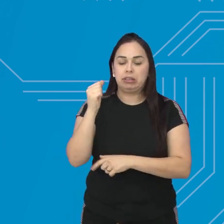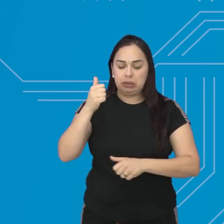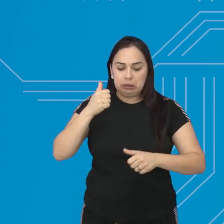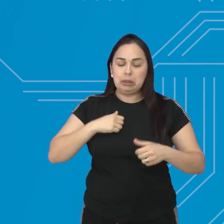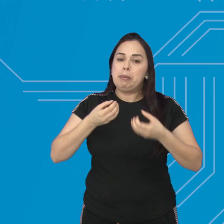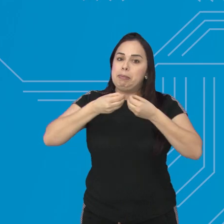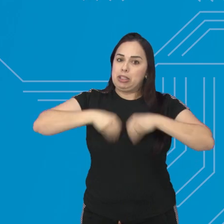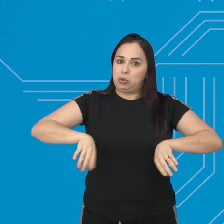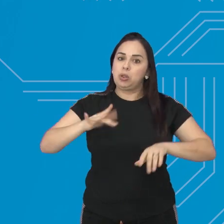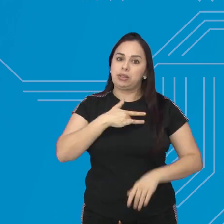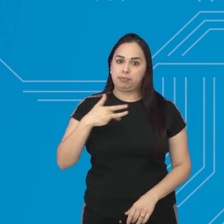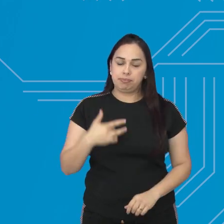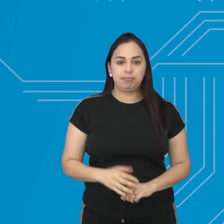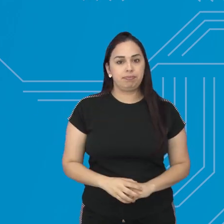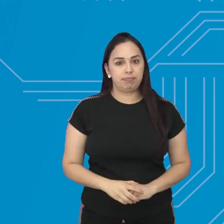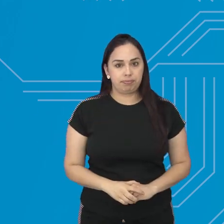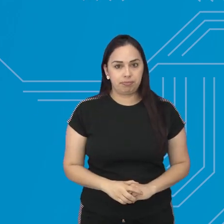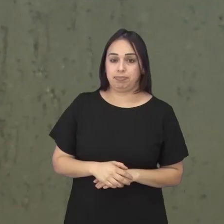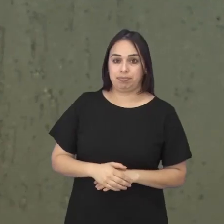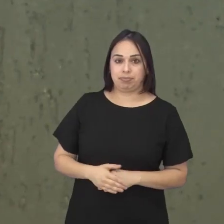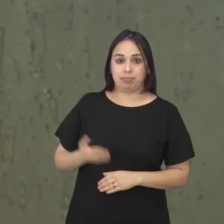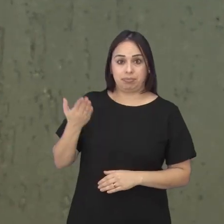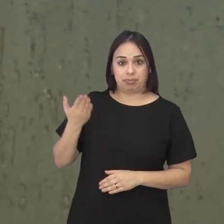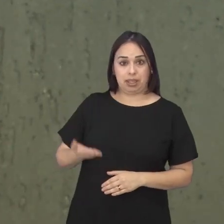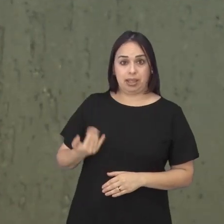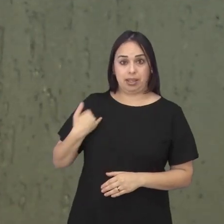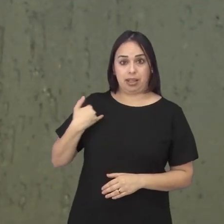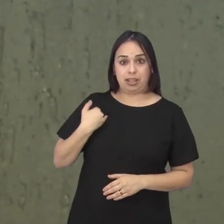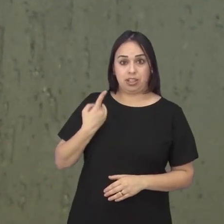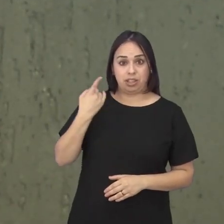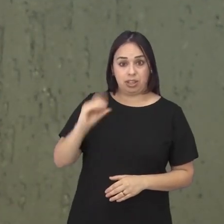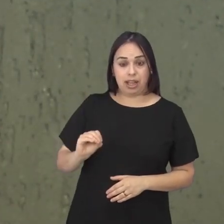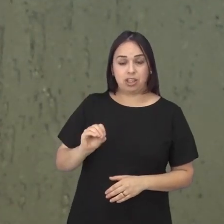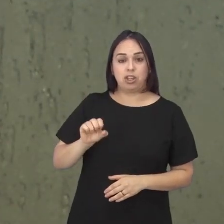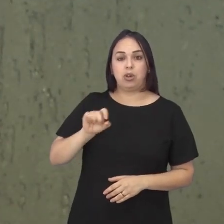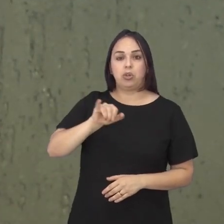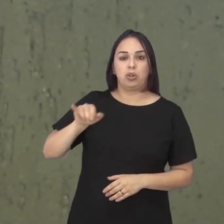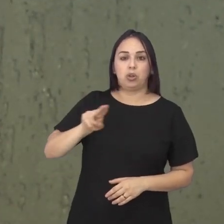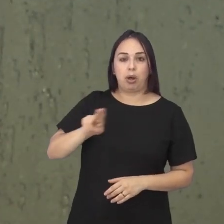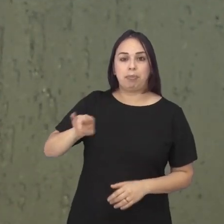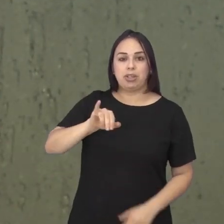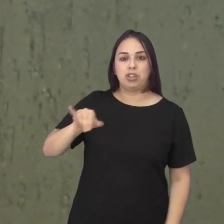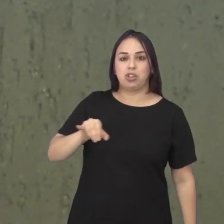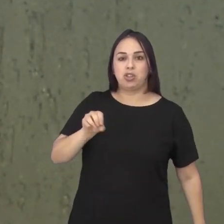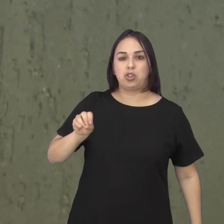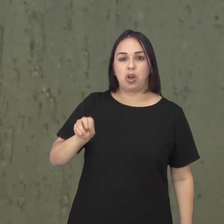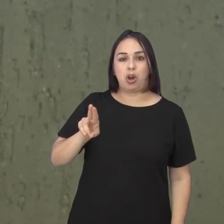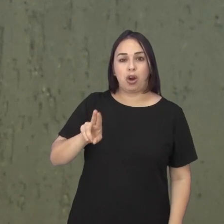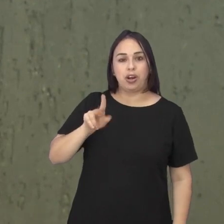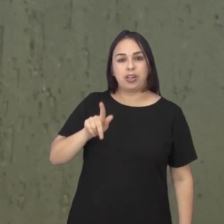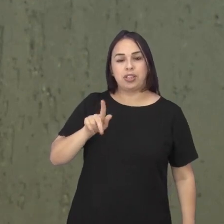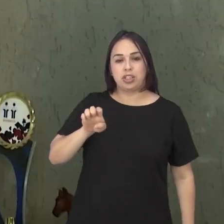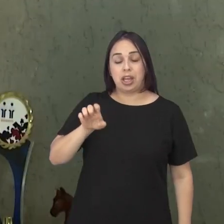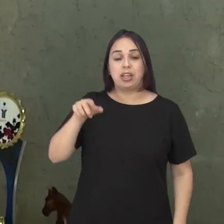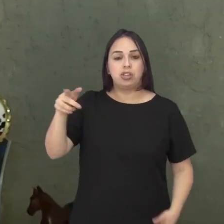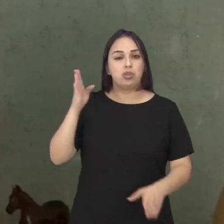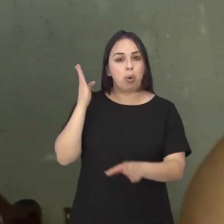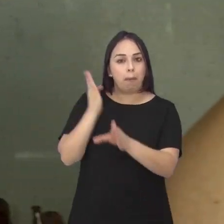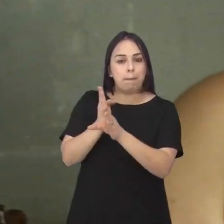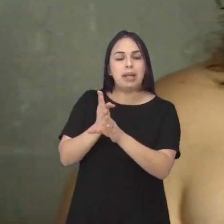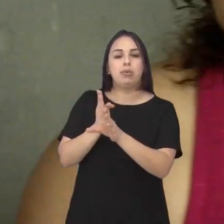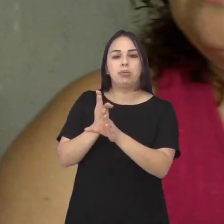pode trazer sérios problemas para a saúde. Foi com 10 anos de idade que o Jorge descobriu que tinha diabetes.